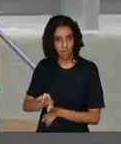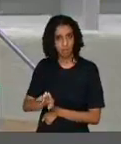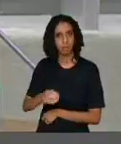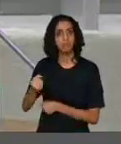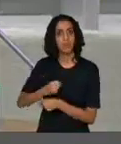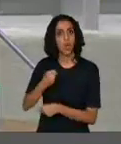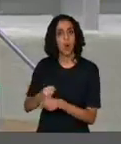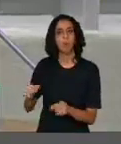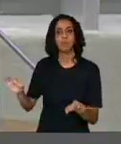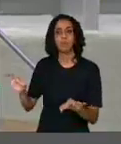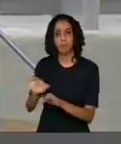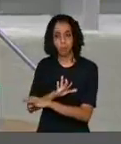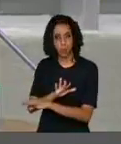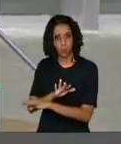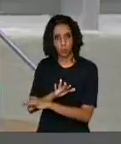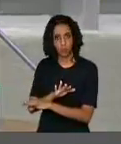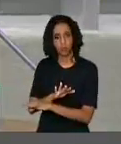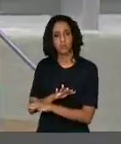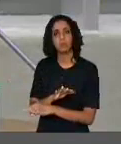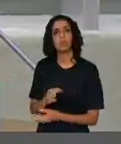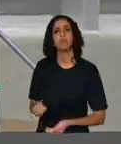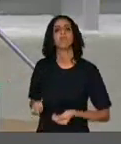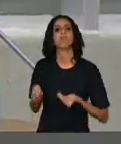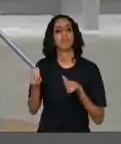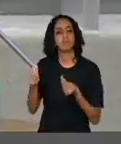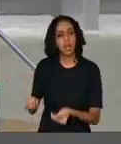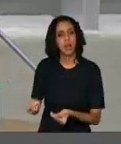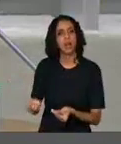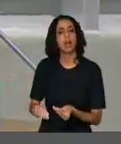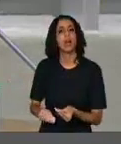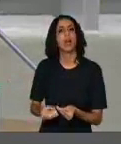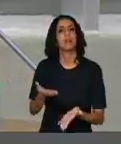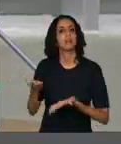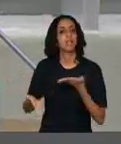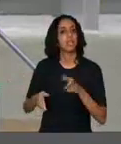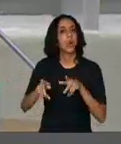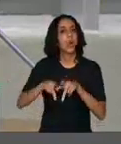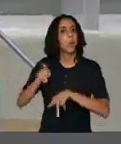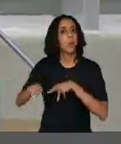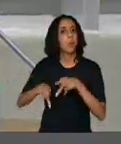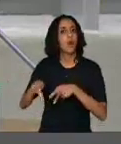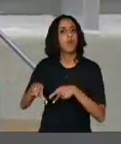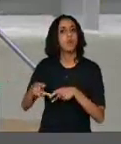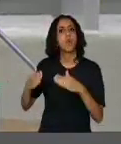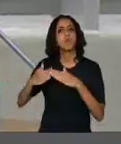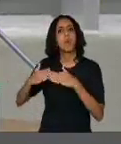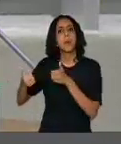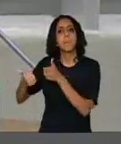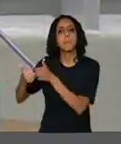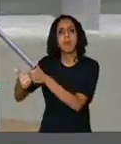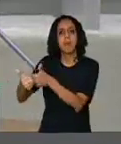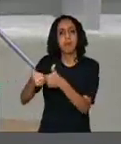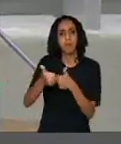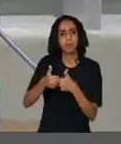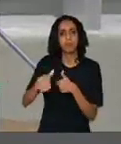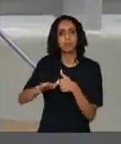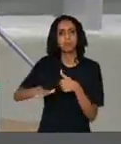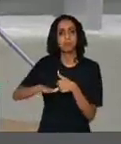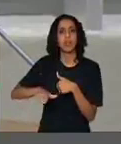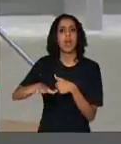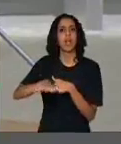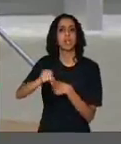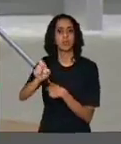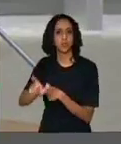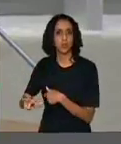finalizada para atender os moradores dos bairros Eirão e proximidades, outros bairros da Zona Sul